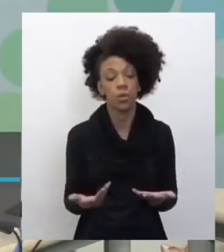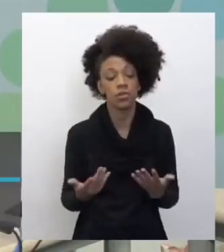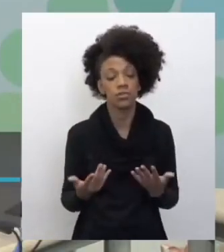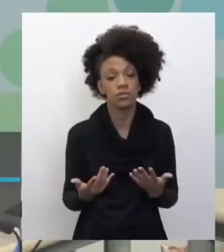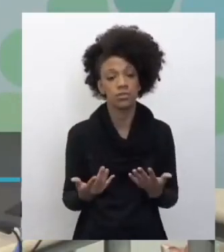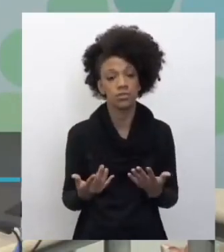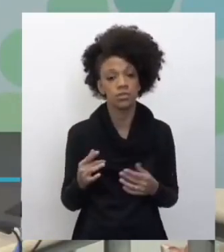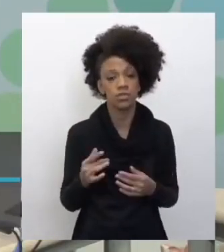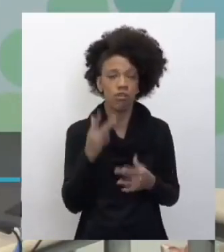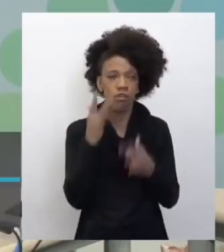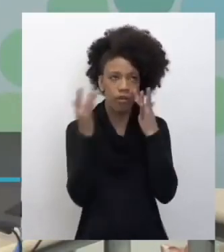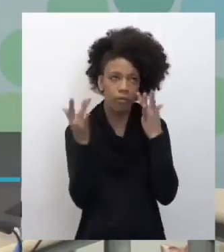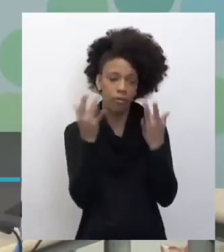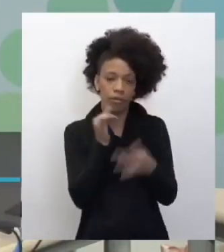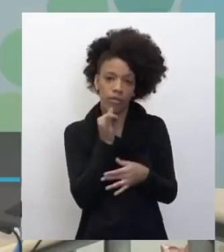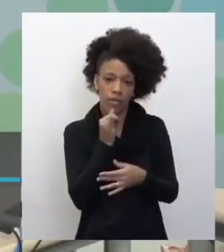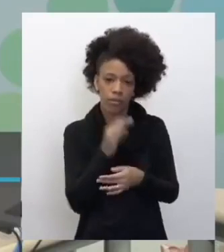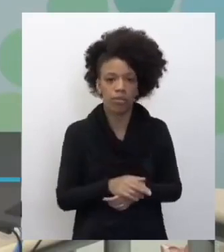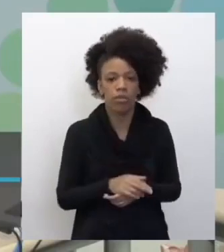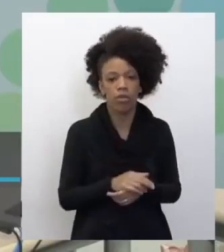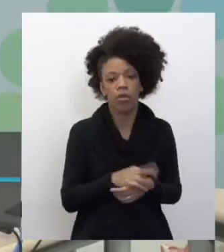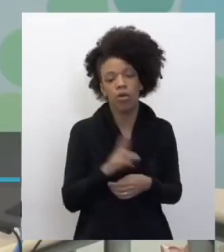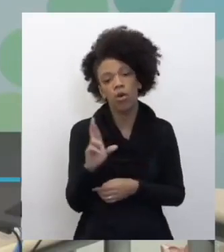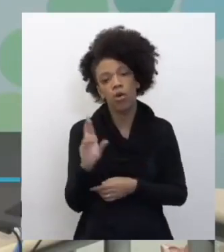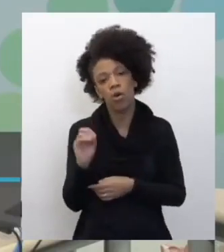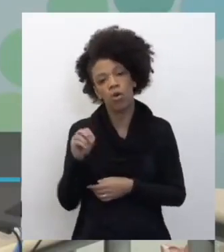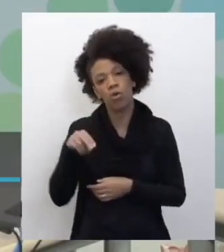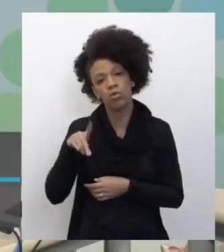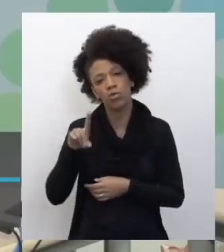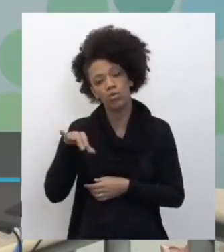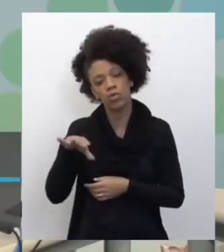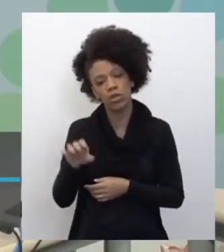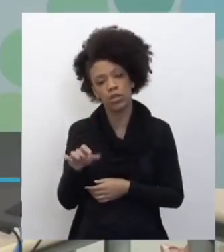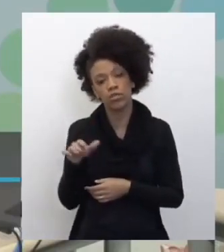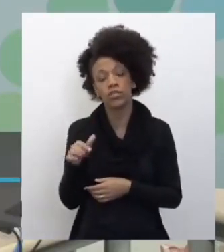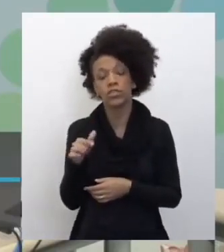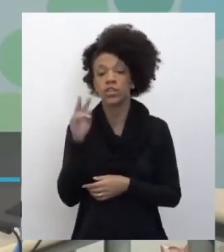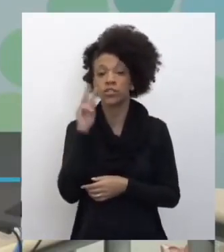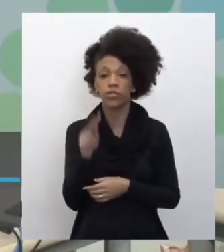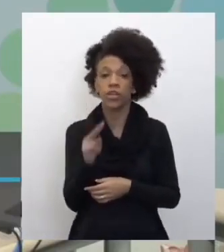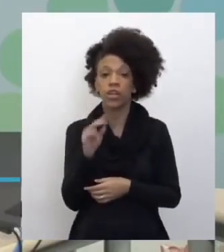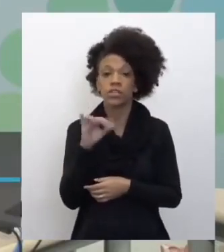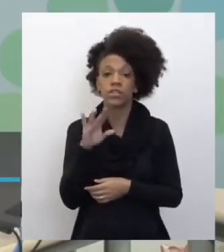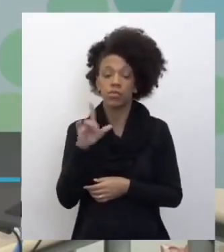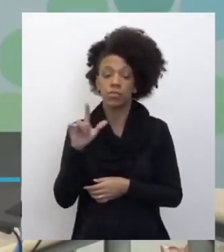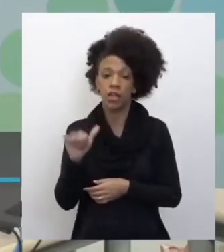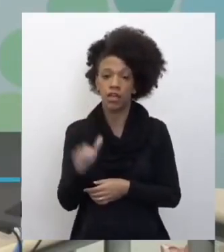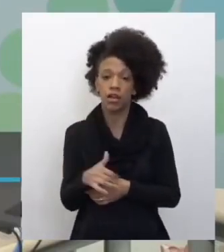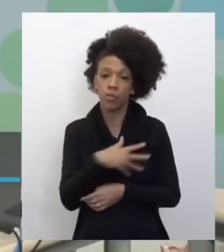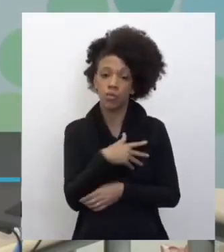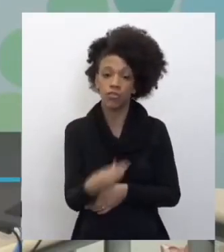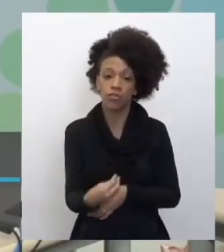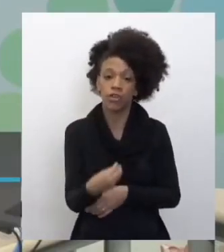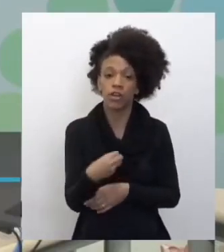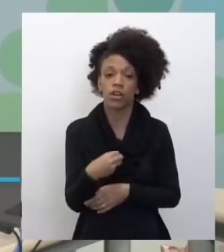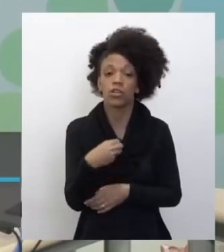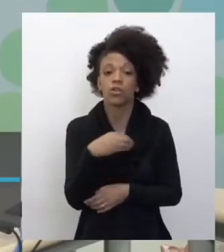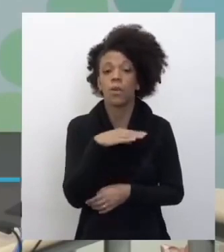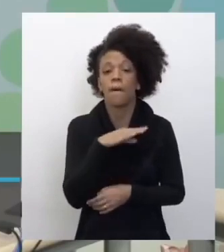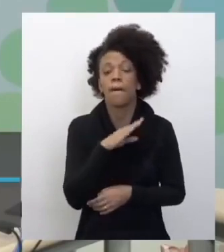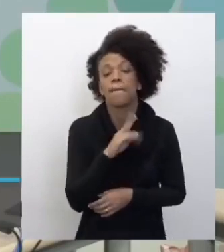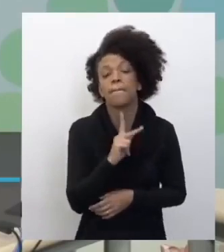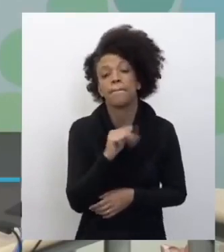pega peças, por exemplo, né, do Goldoni, você vê a Inamorate, a Isabela, no caso, como filha do Pantalone, que seria o Pantaleão,